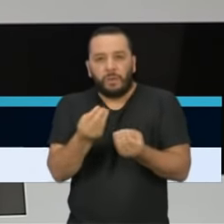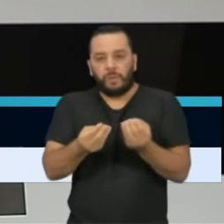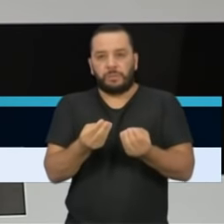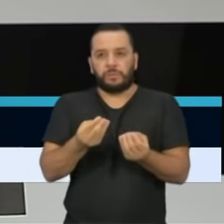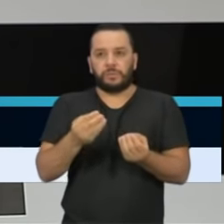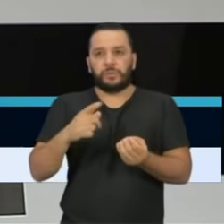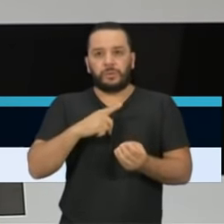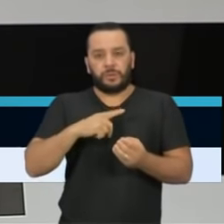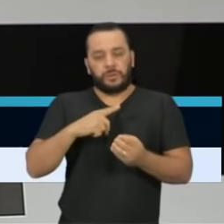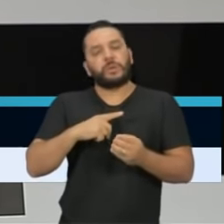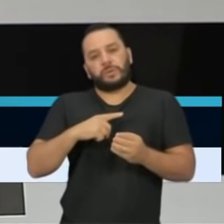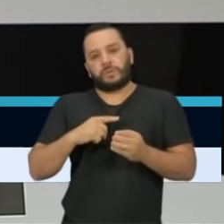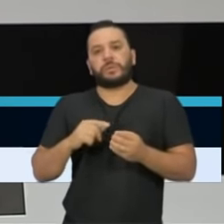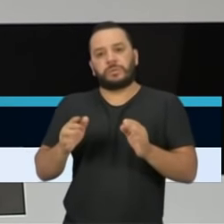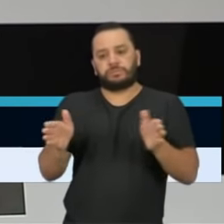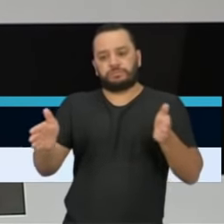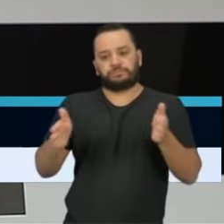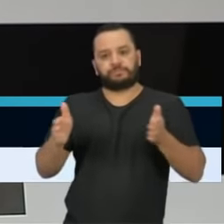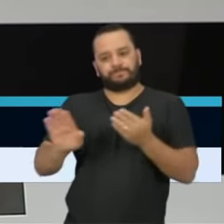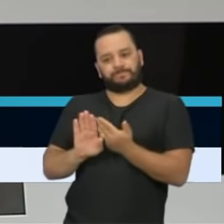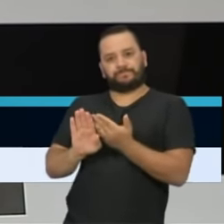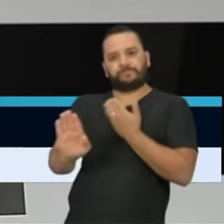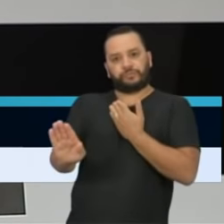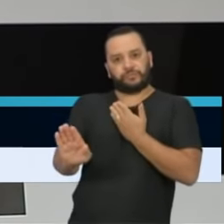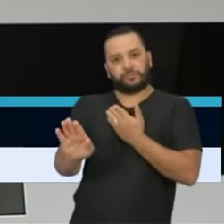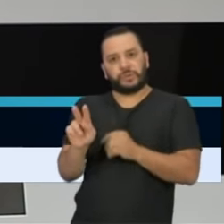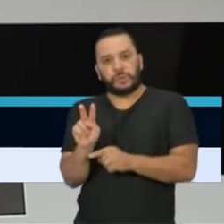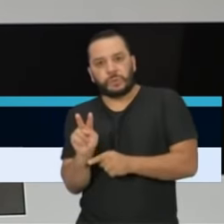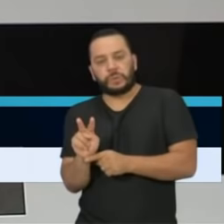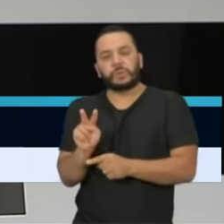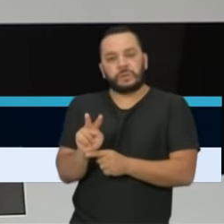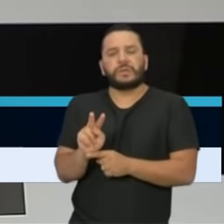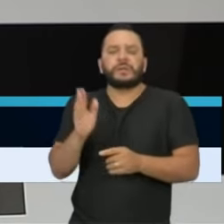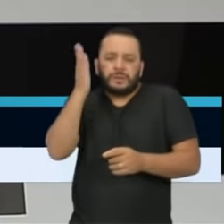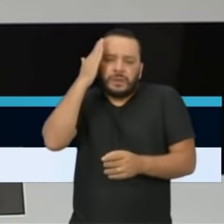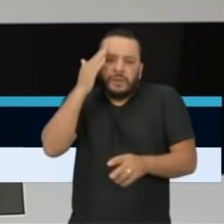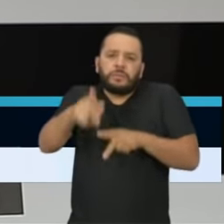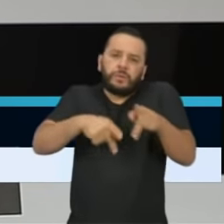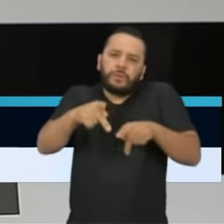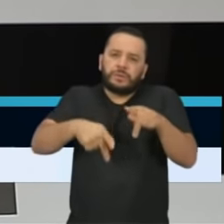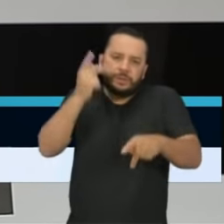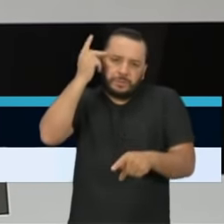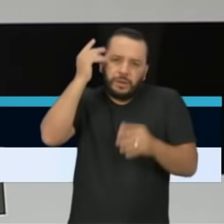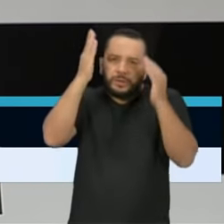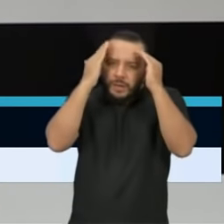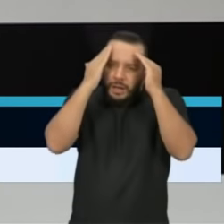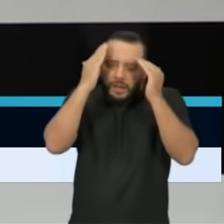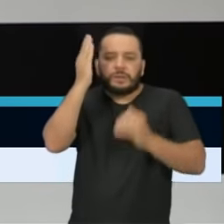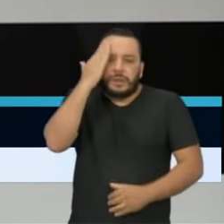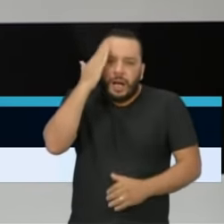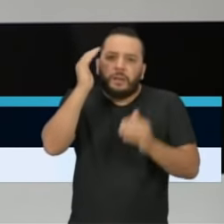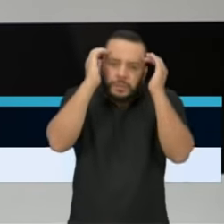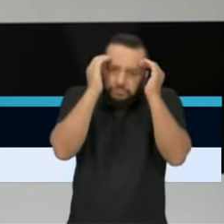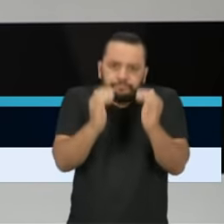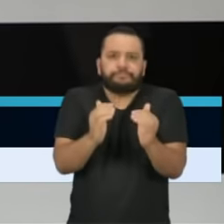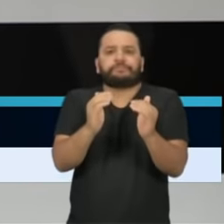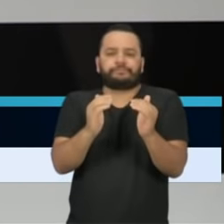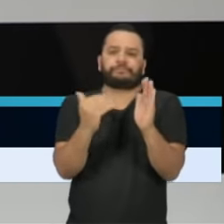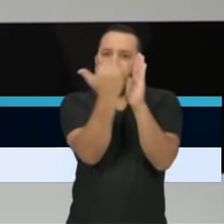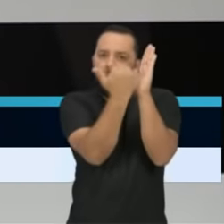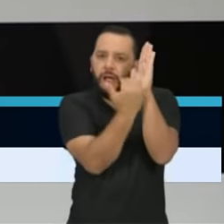esta quarentena e eu tenho certeza de que a população de São Paulo saberá respeitar responsavelmente as medidas